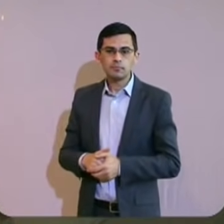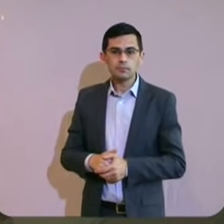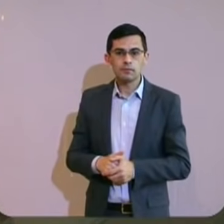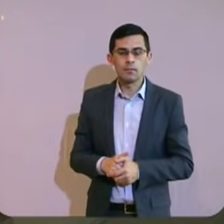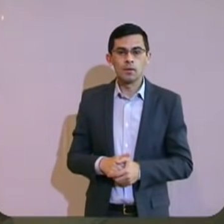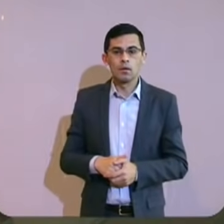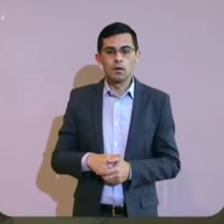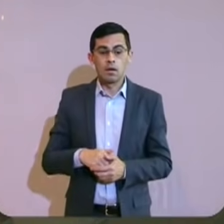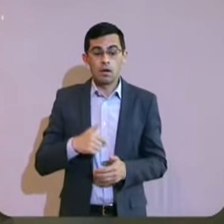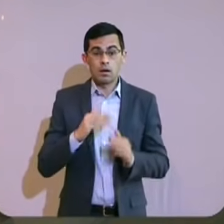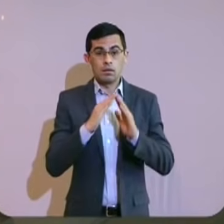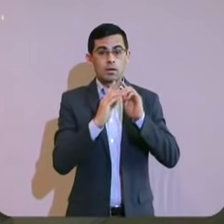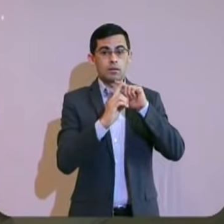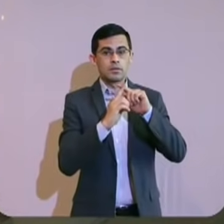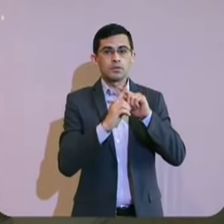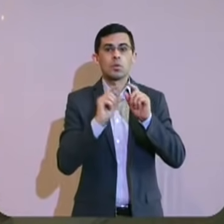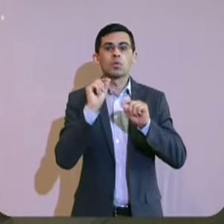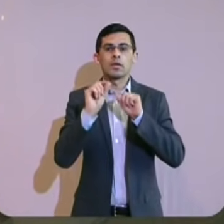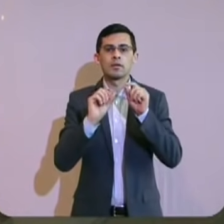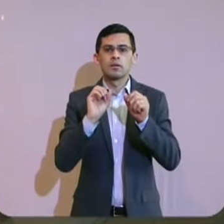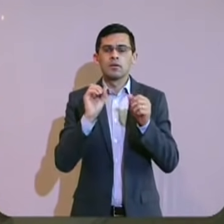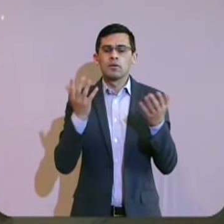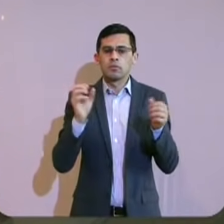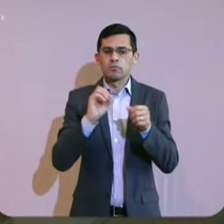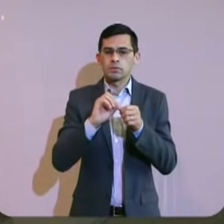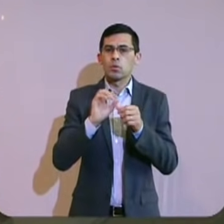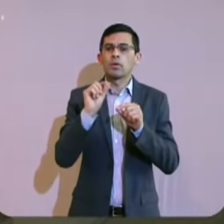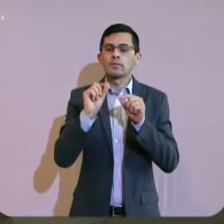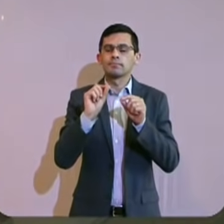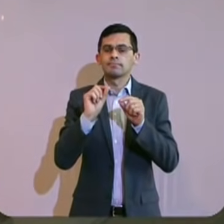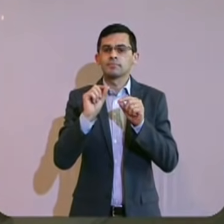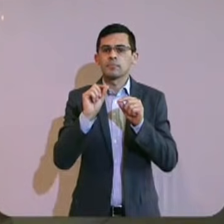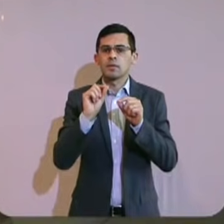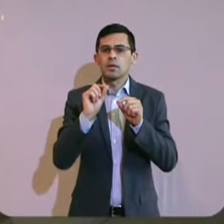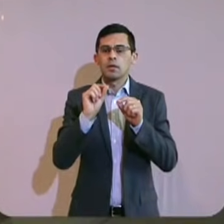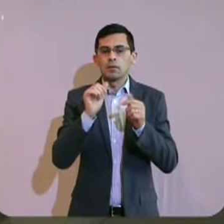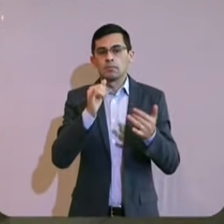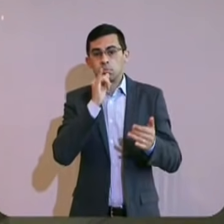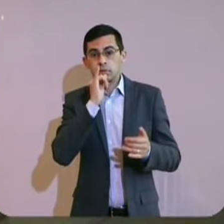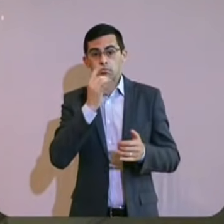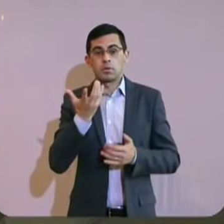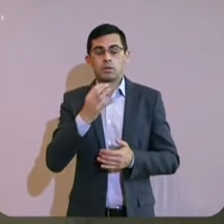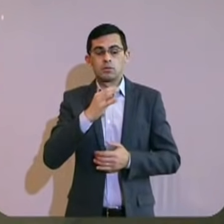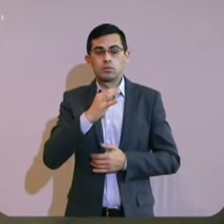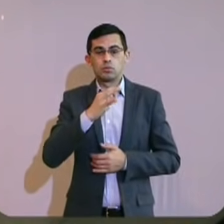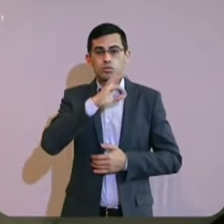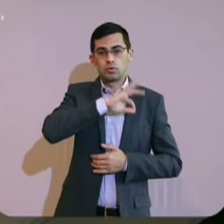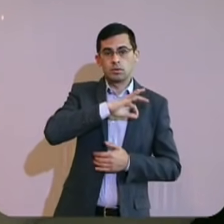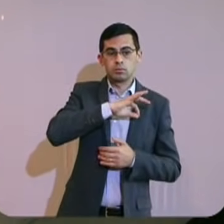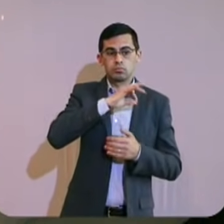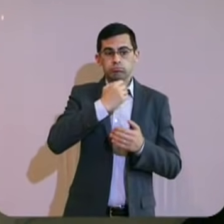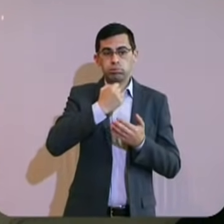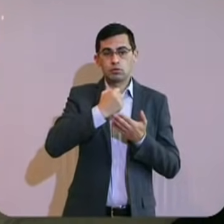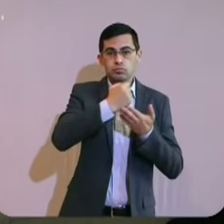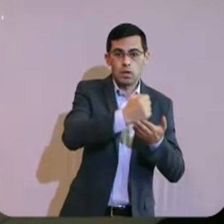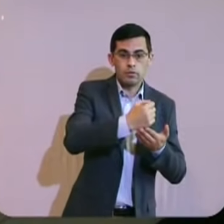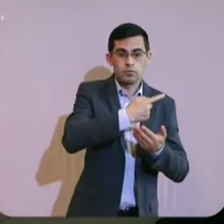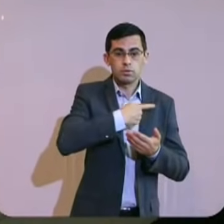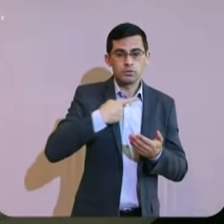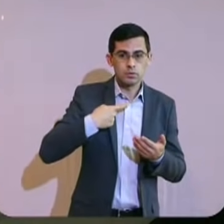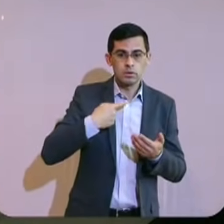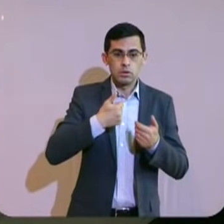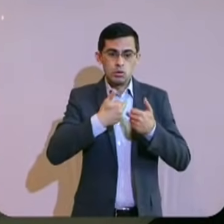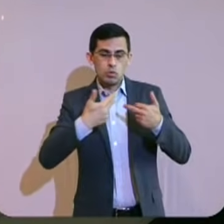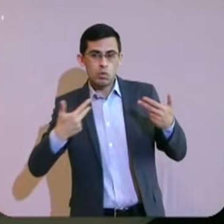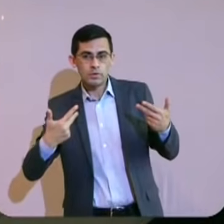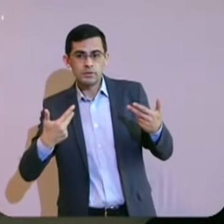a igreja tinha uma maneira de fazer o sustento pastoral, em que parte dos recursos que a gente